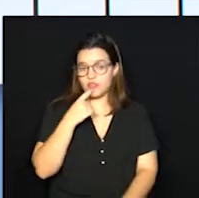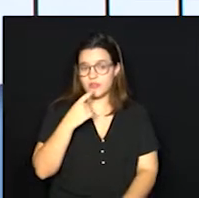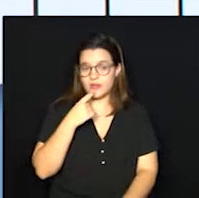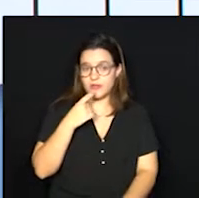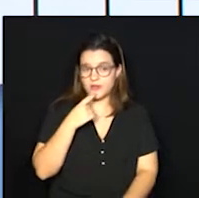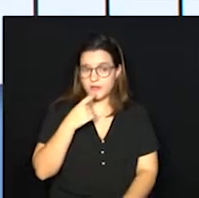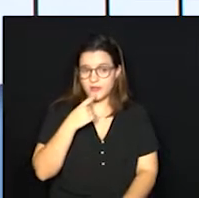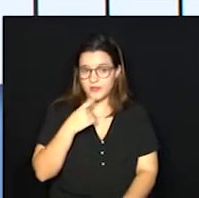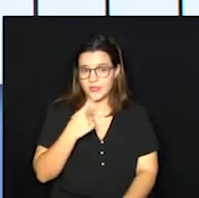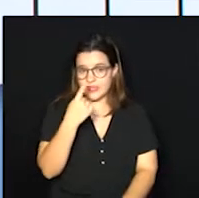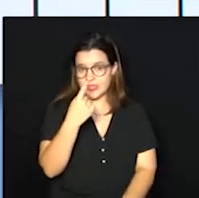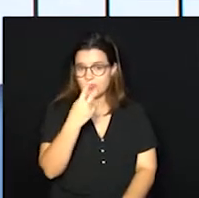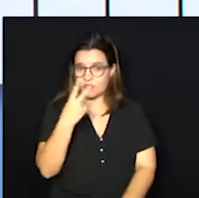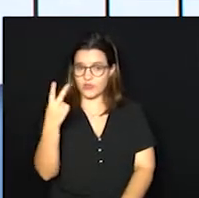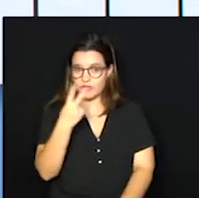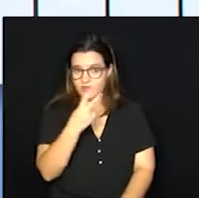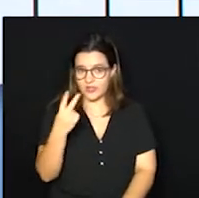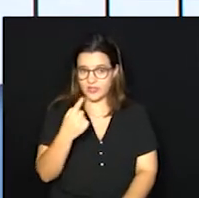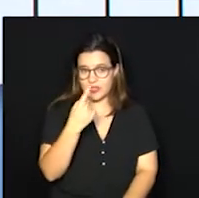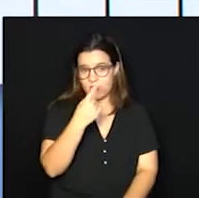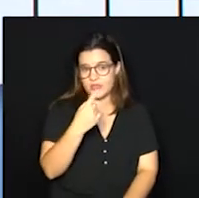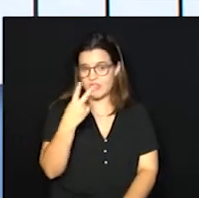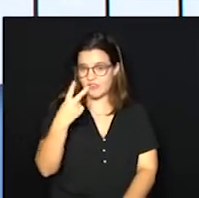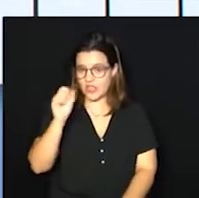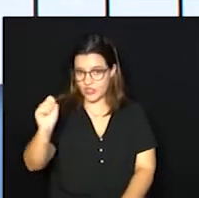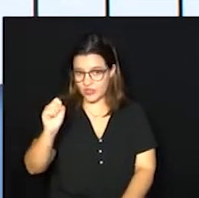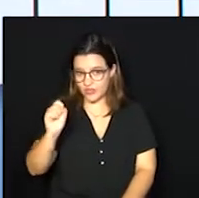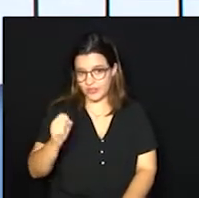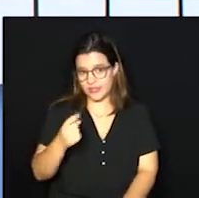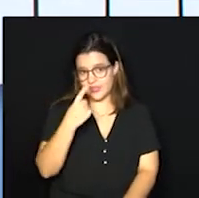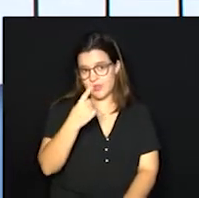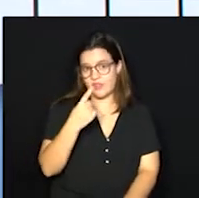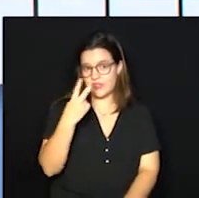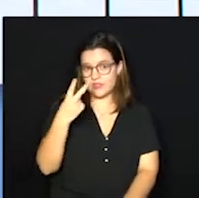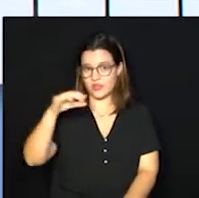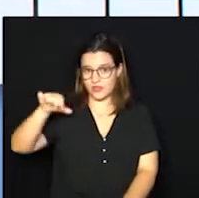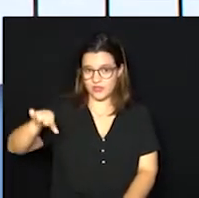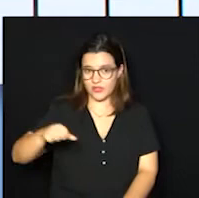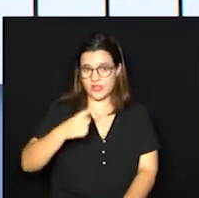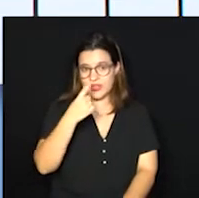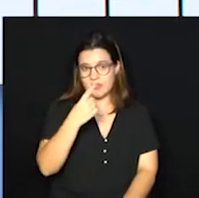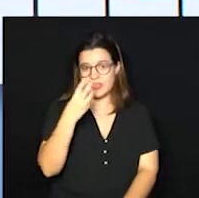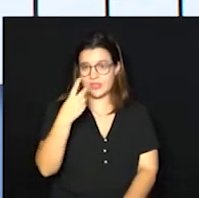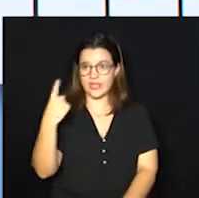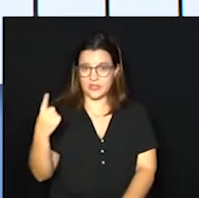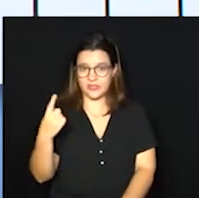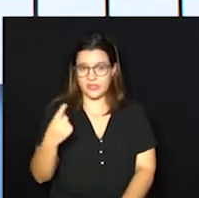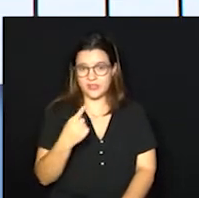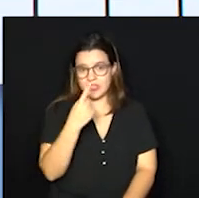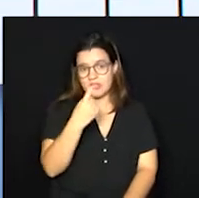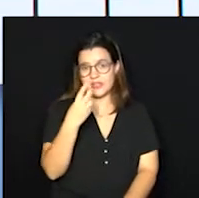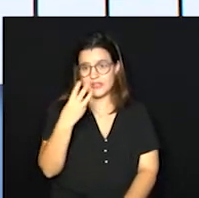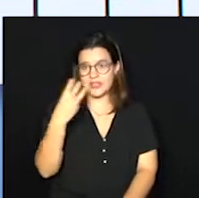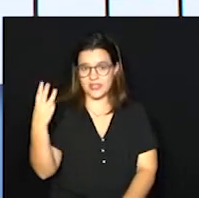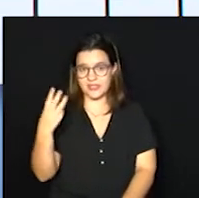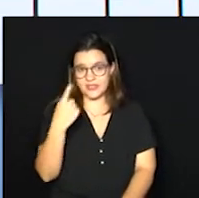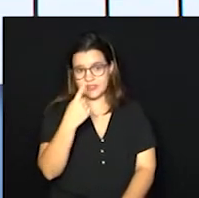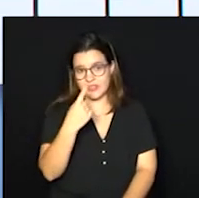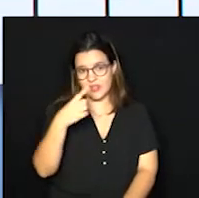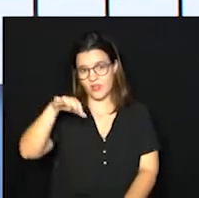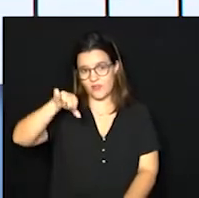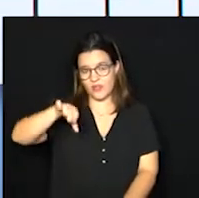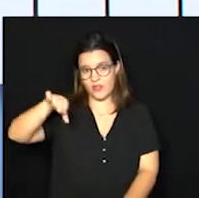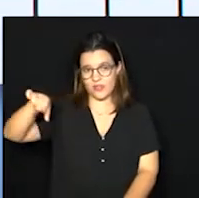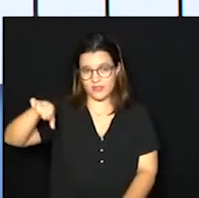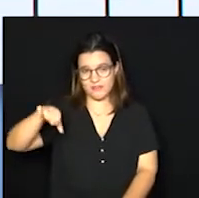A 122, 128, 129, 131, 133 e